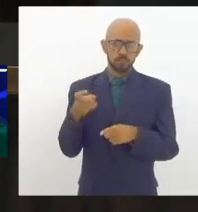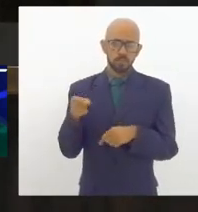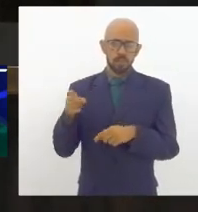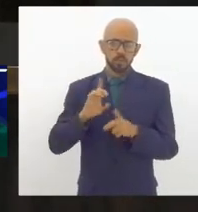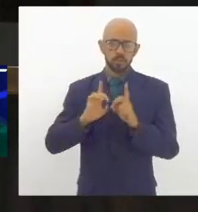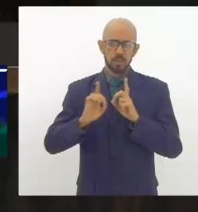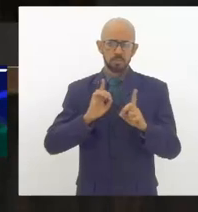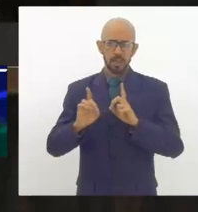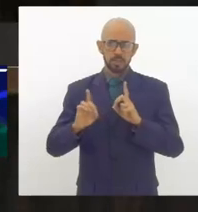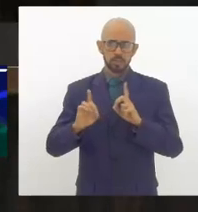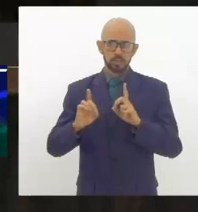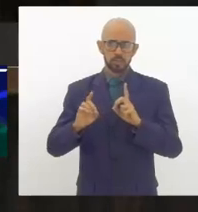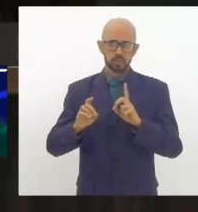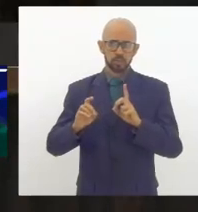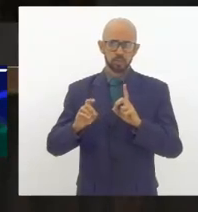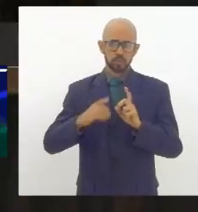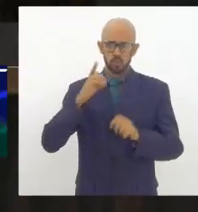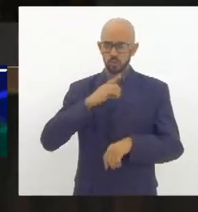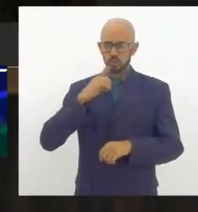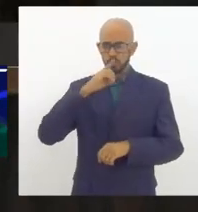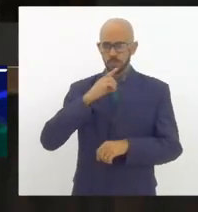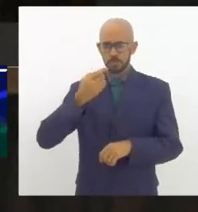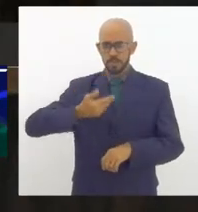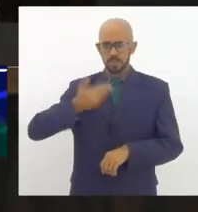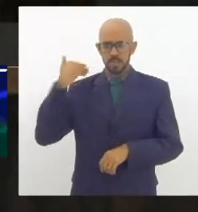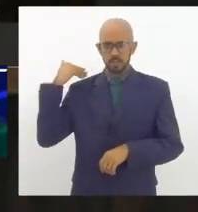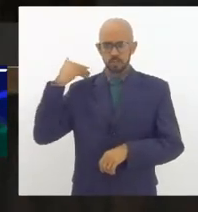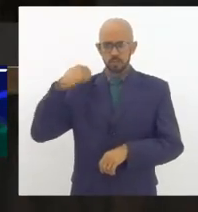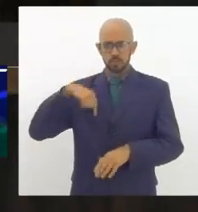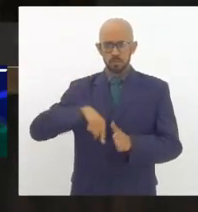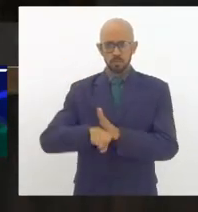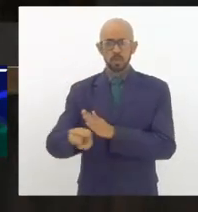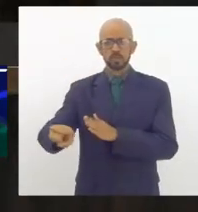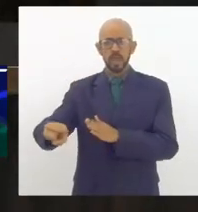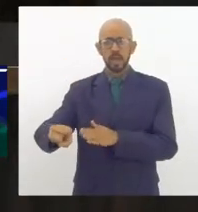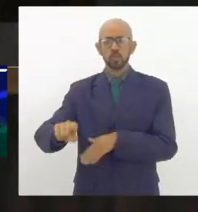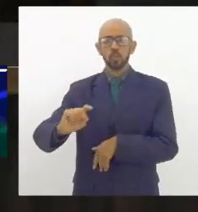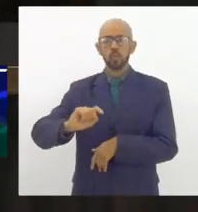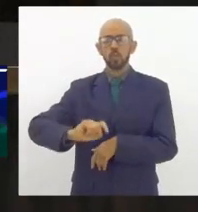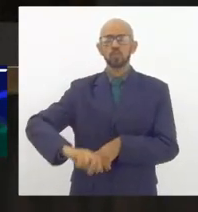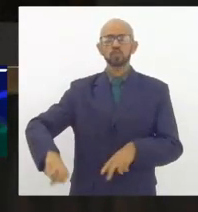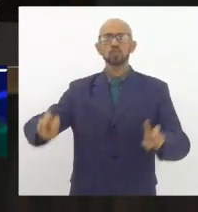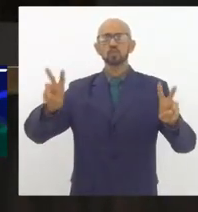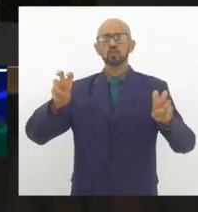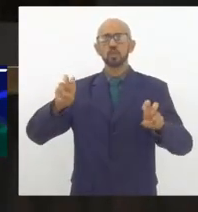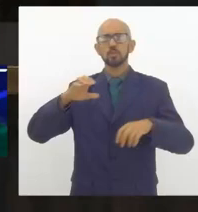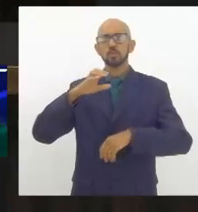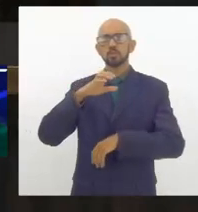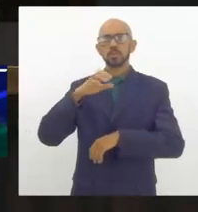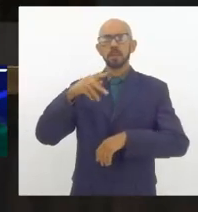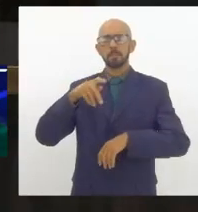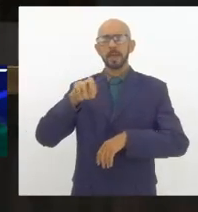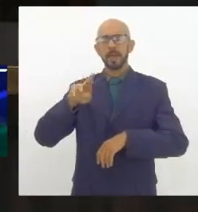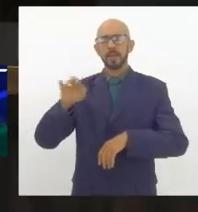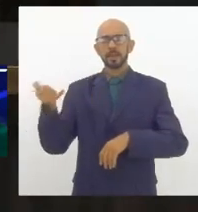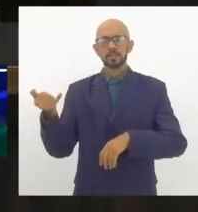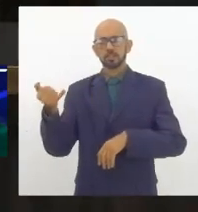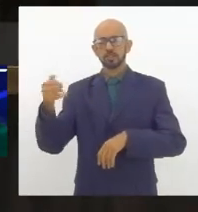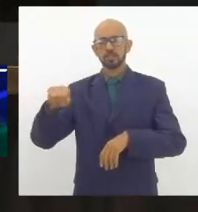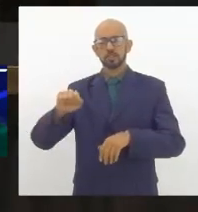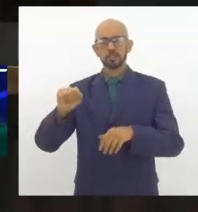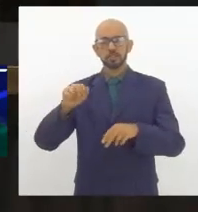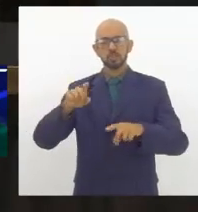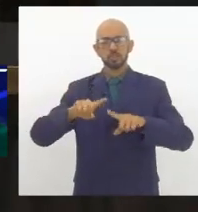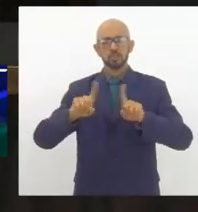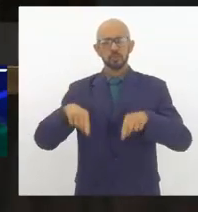debate no último domingo e foi indagado a questão do ceperj dos cargos